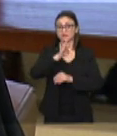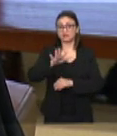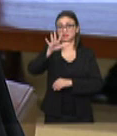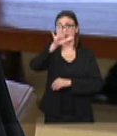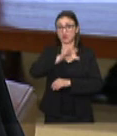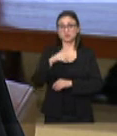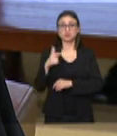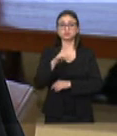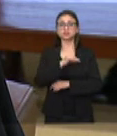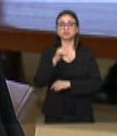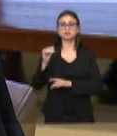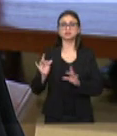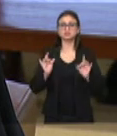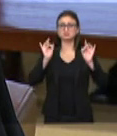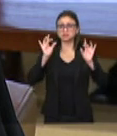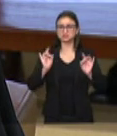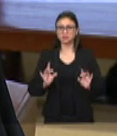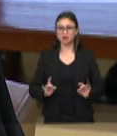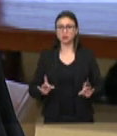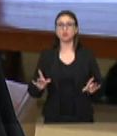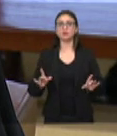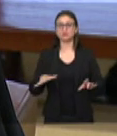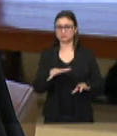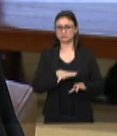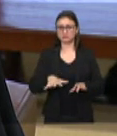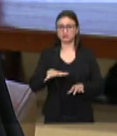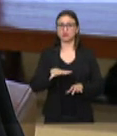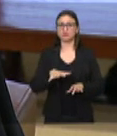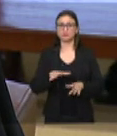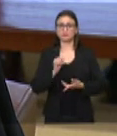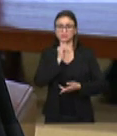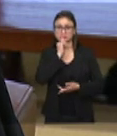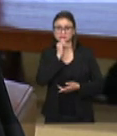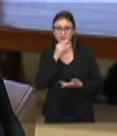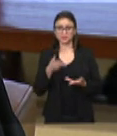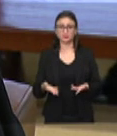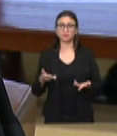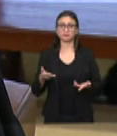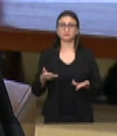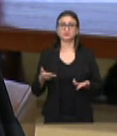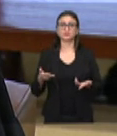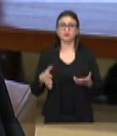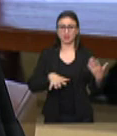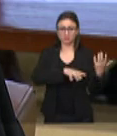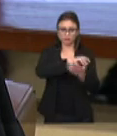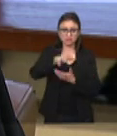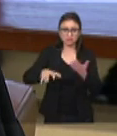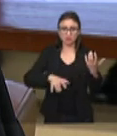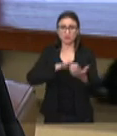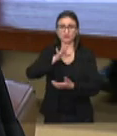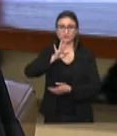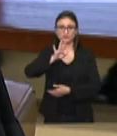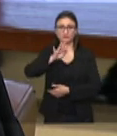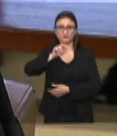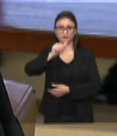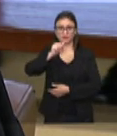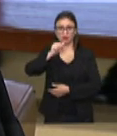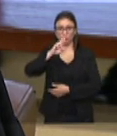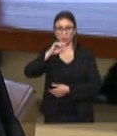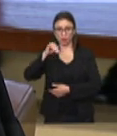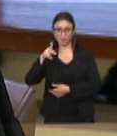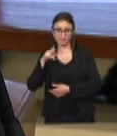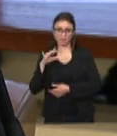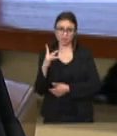contempla datas especiais para entes federativos, como a Revolução Farroupilha, Vossa Excelência